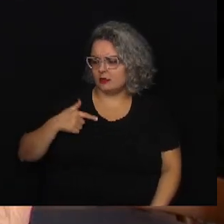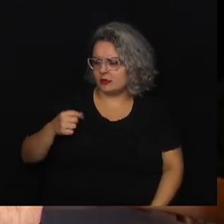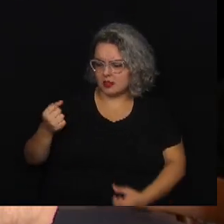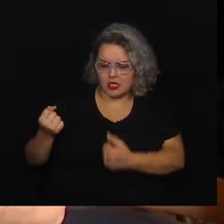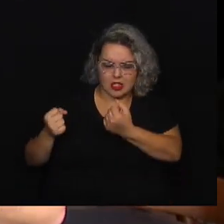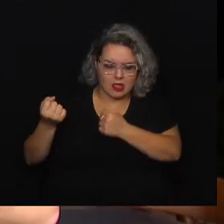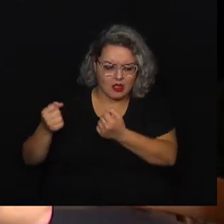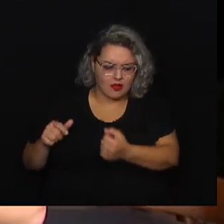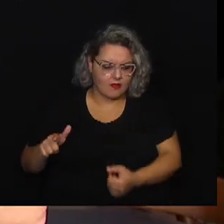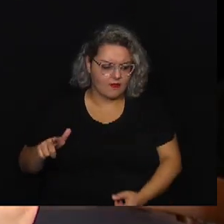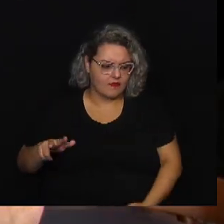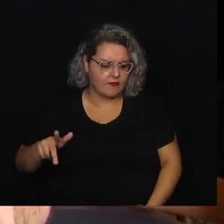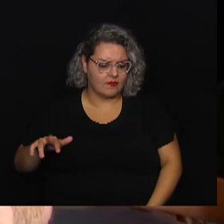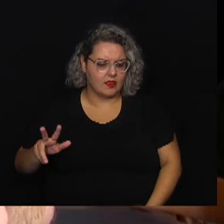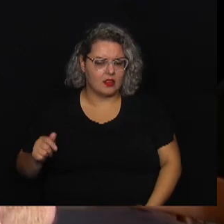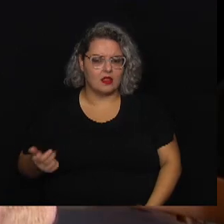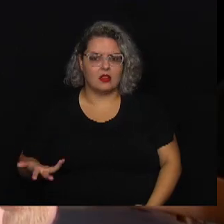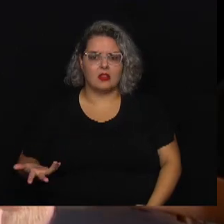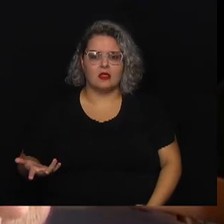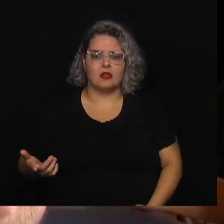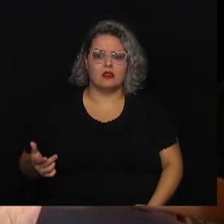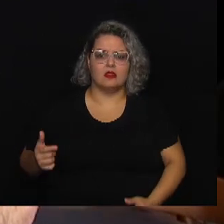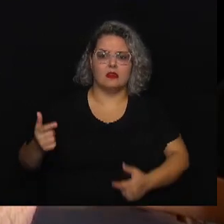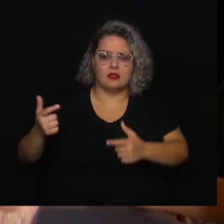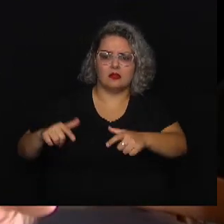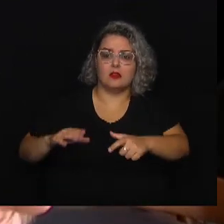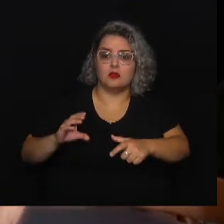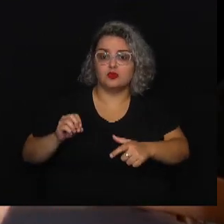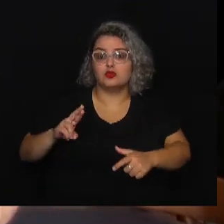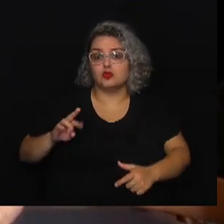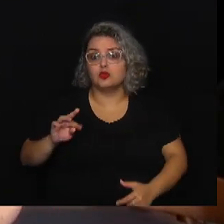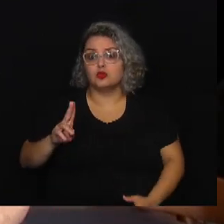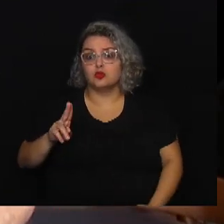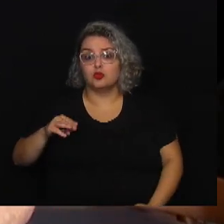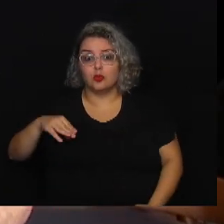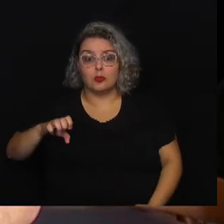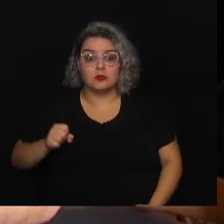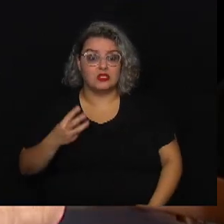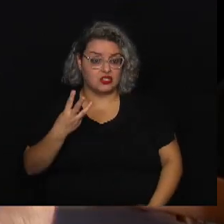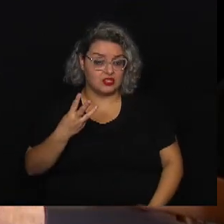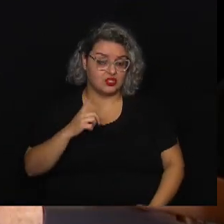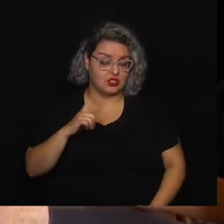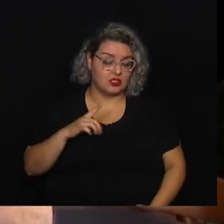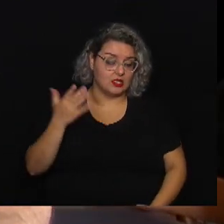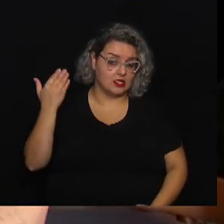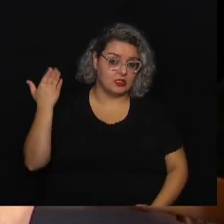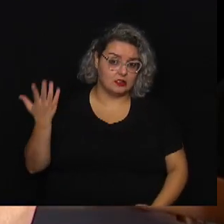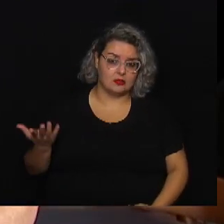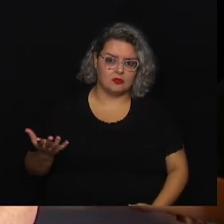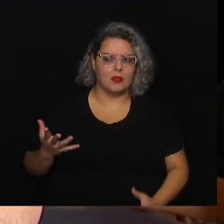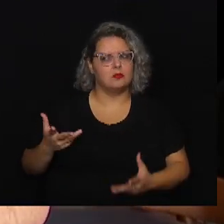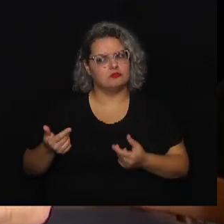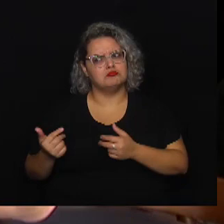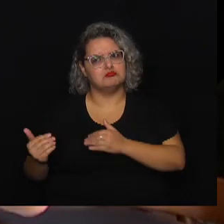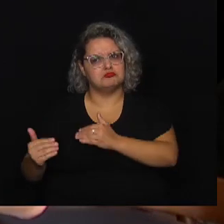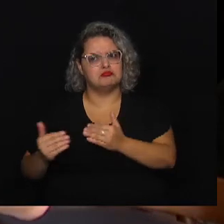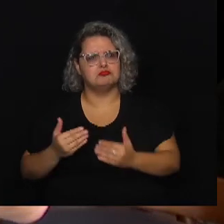o Matadouro, tem os curtumes, tinha 3 curtumes na Vila Industrial. Então tinha tudo a ver com essa história do